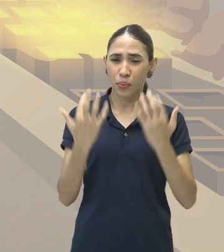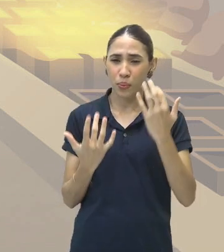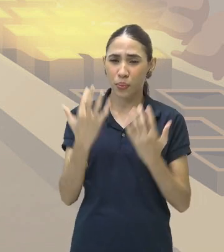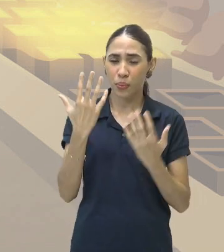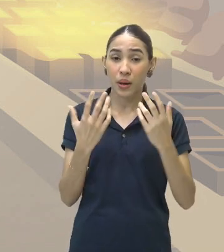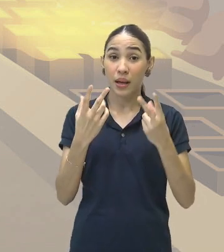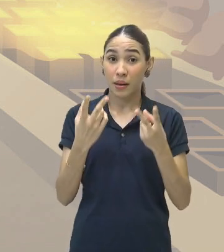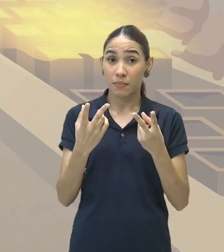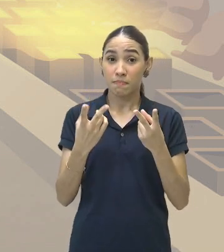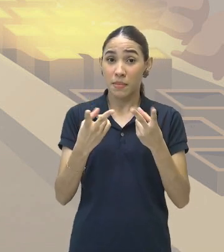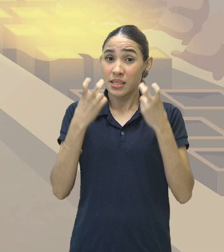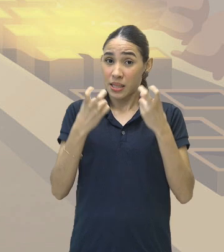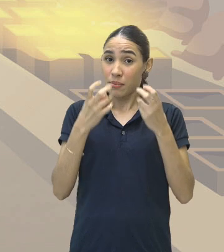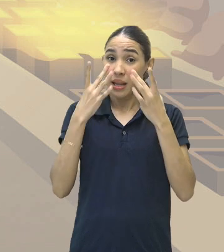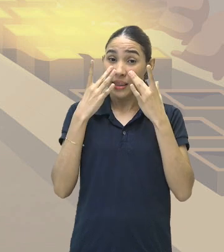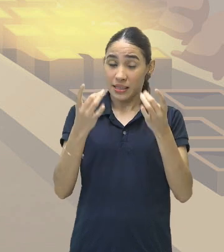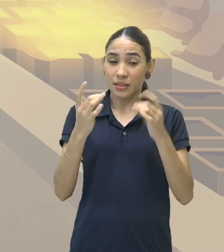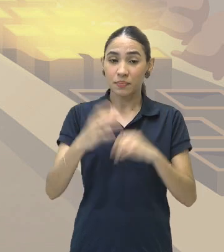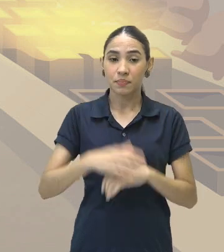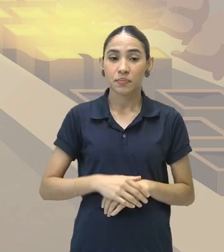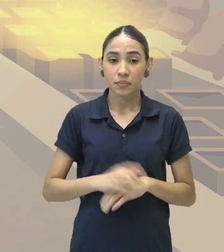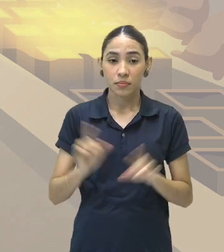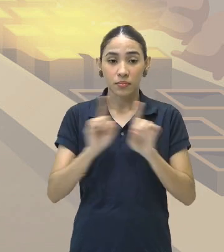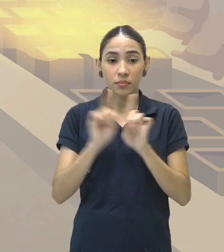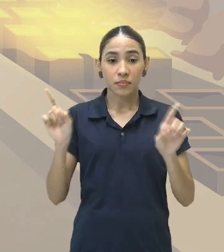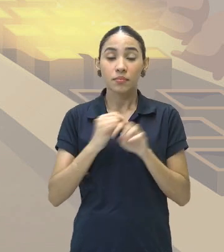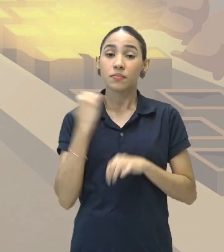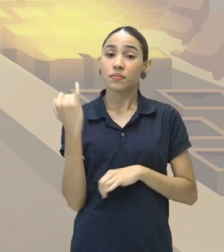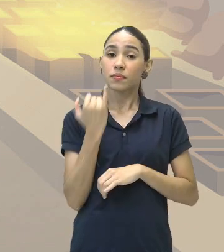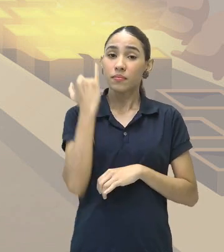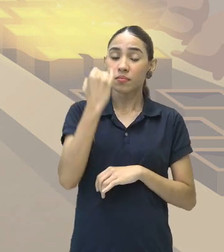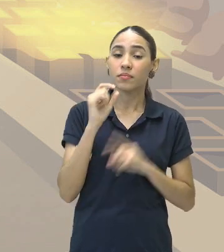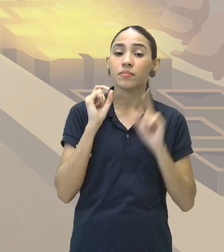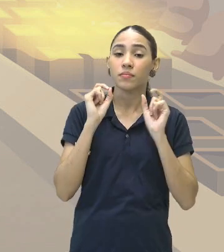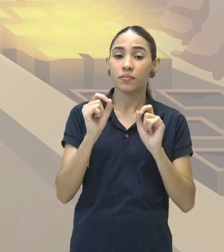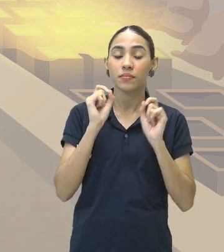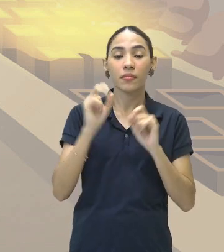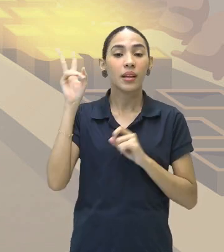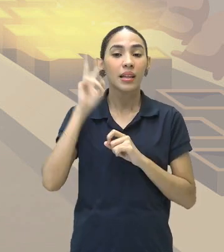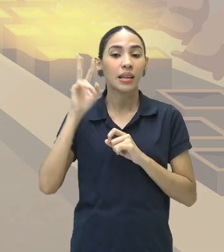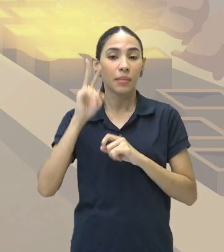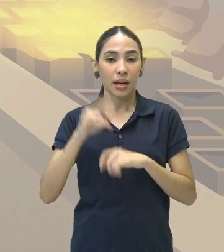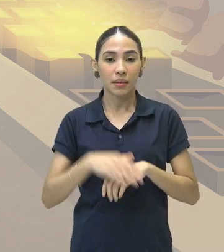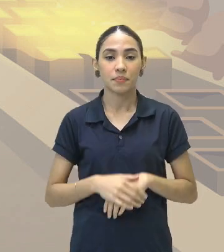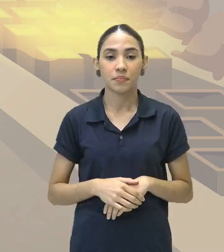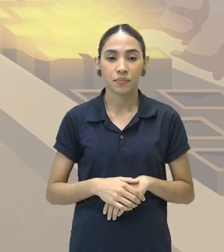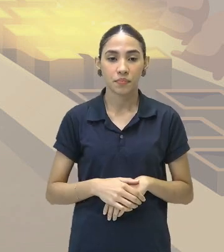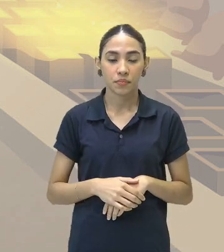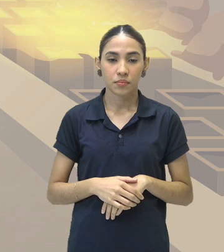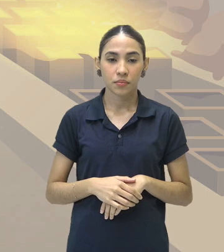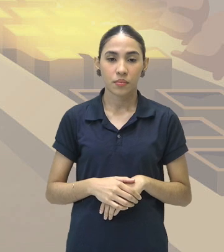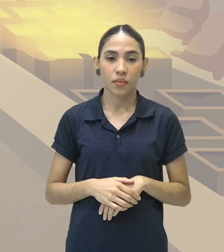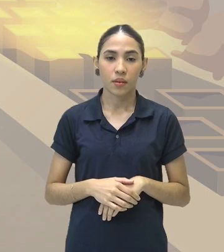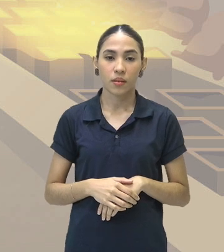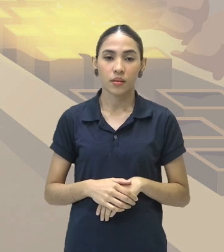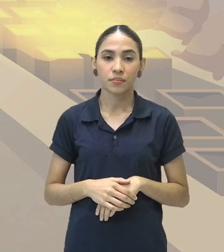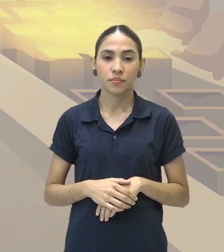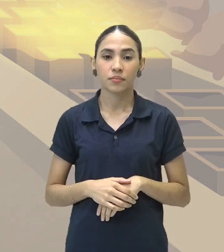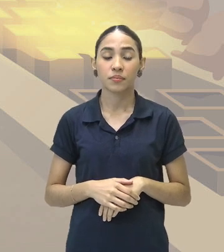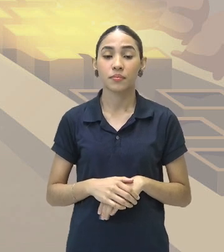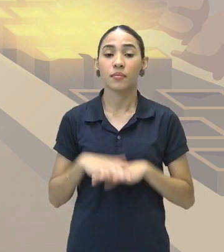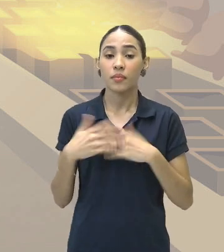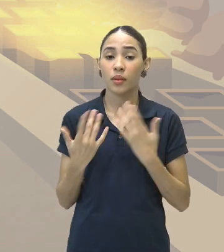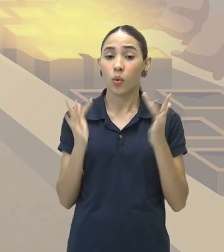gente vai já tocar nesse assunto. Mas o importante para a gente lembrar aqui é que, diante